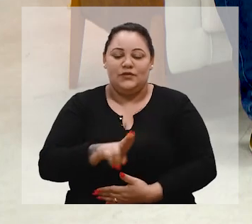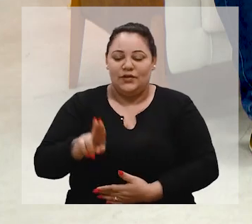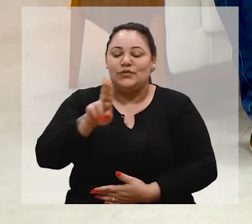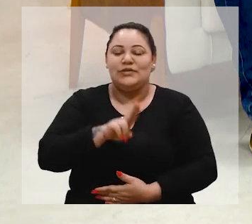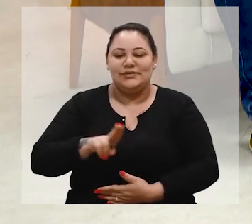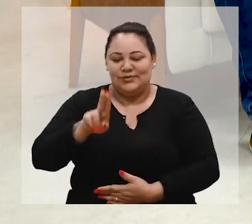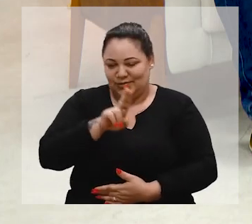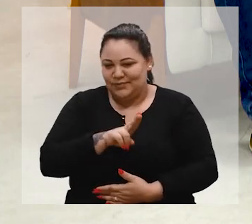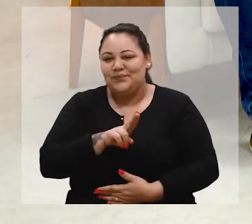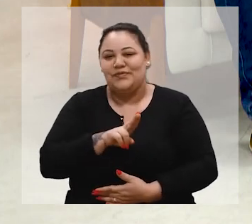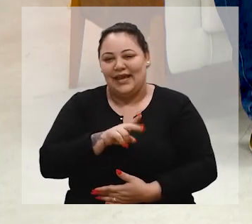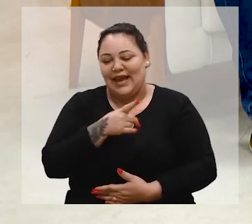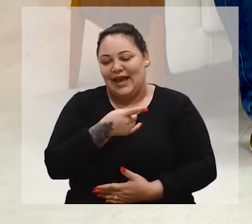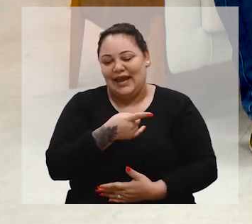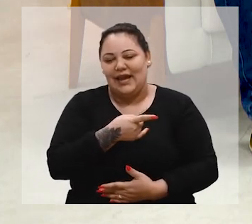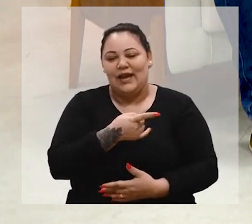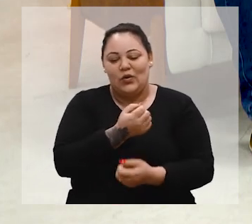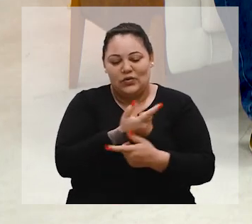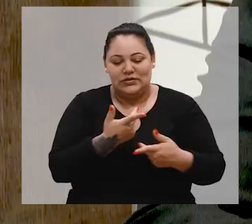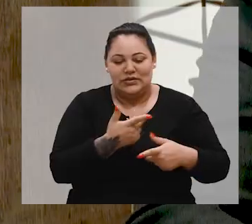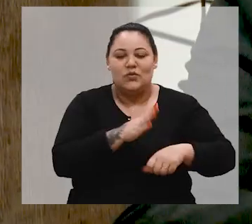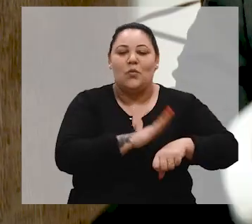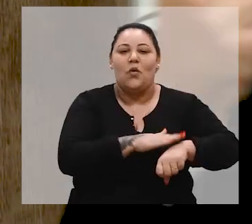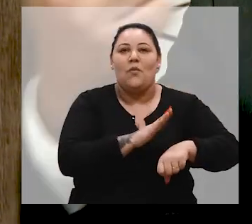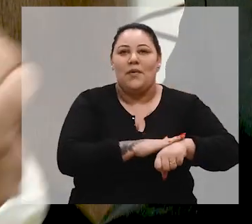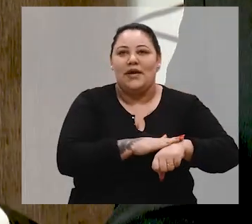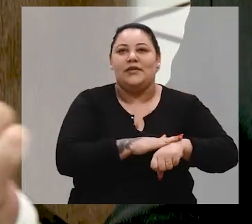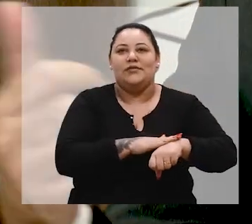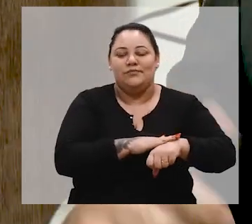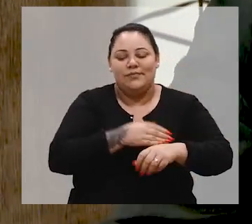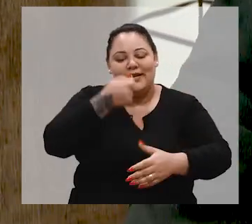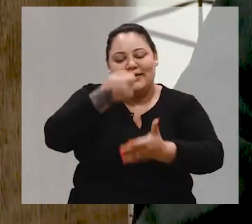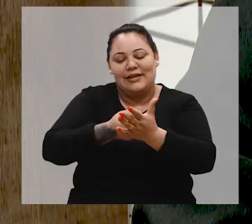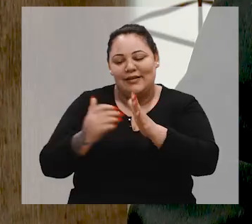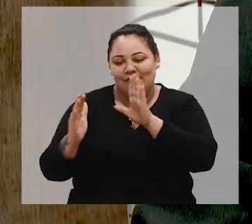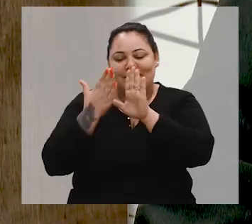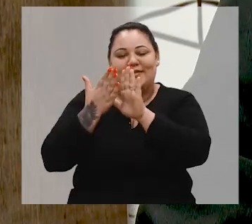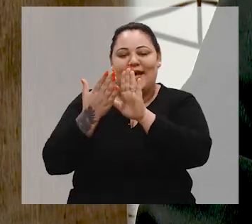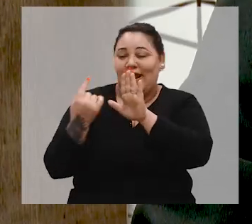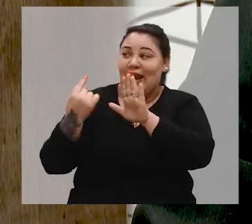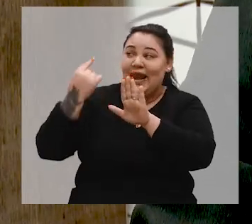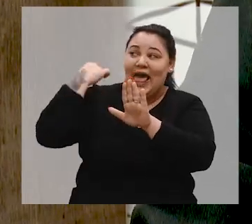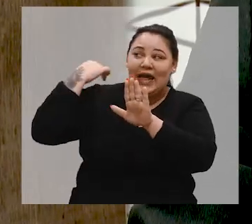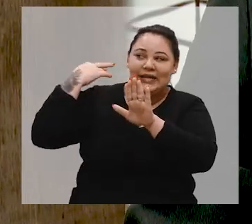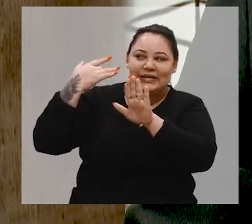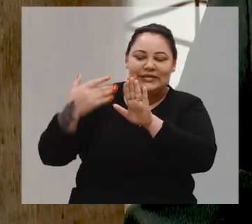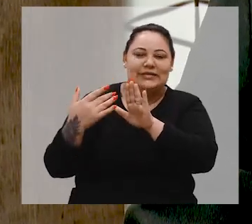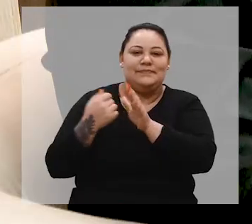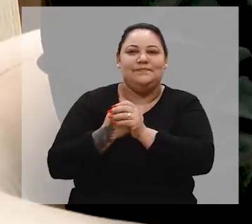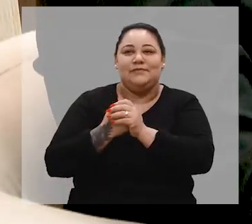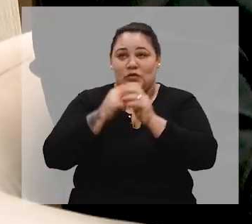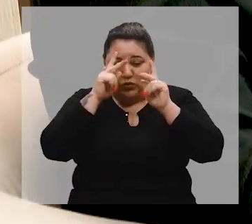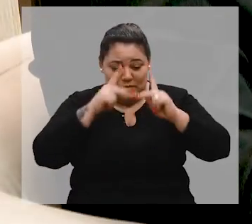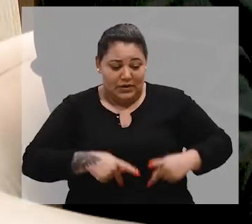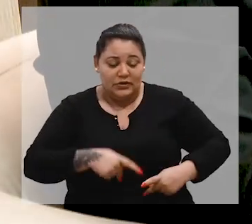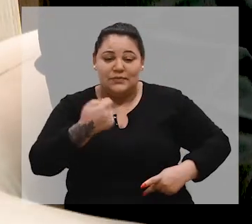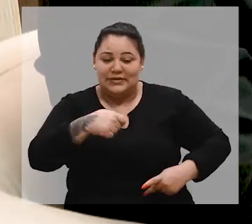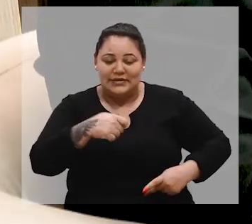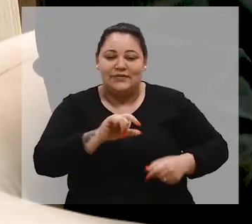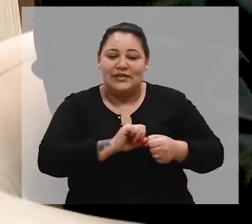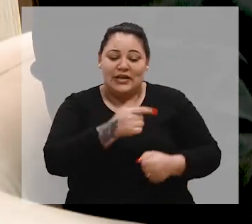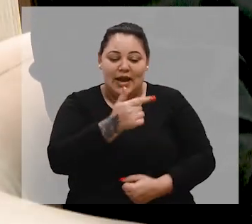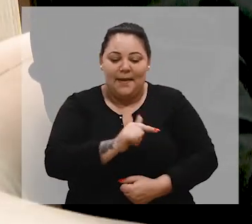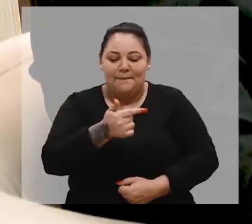estás usando como alegoria a situação presente para tentar combater o passado. A gente faz repetições, né? O ser humano